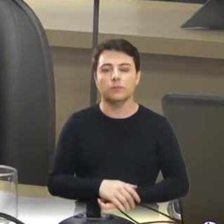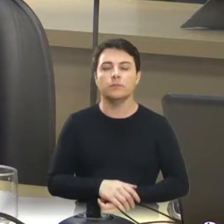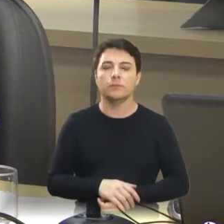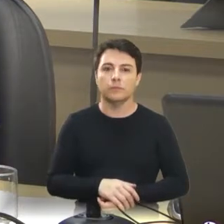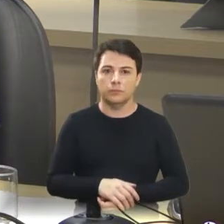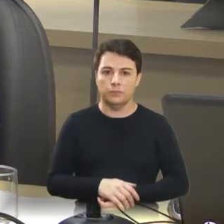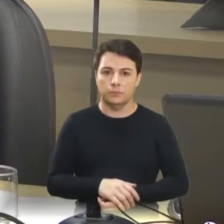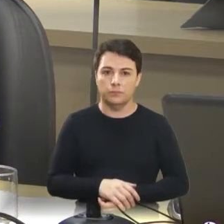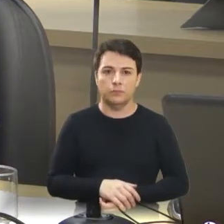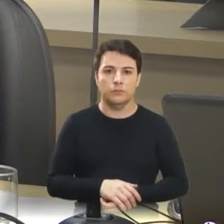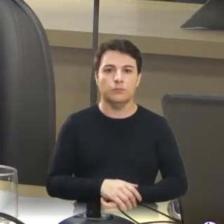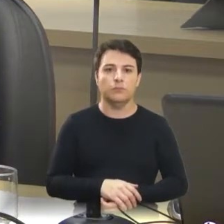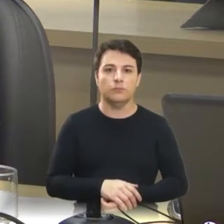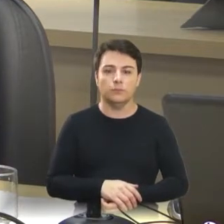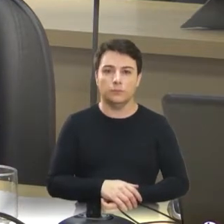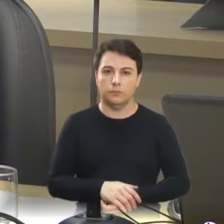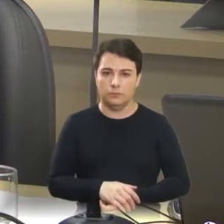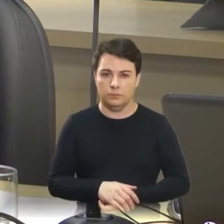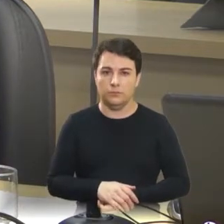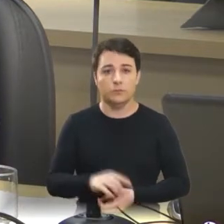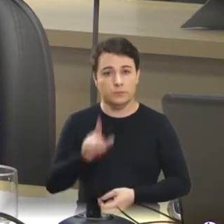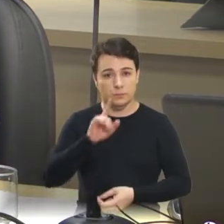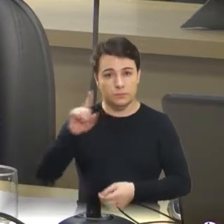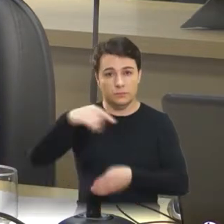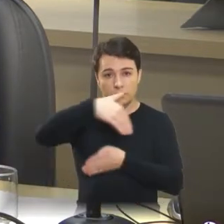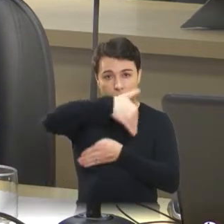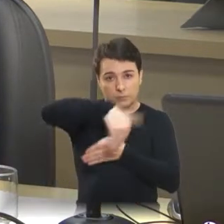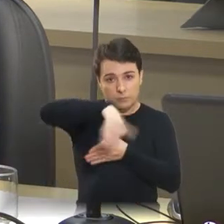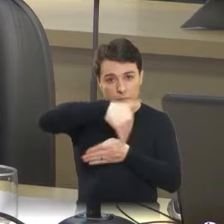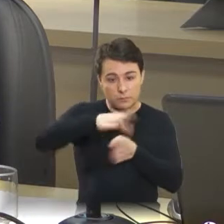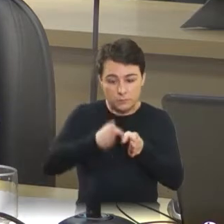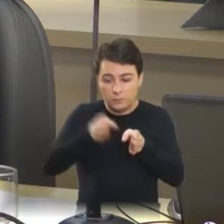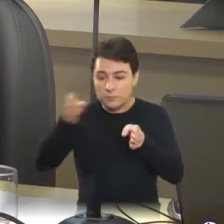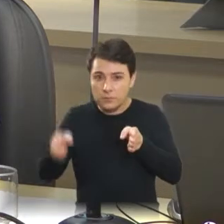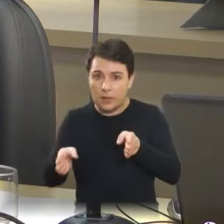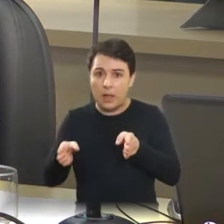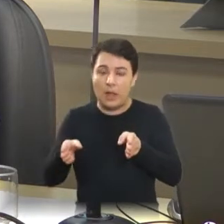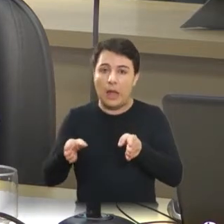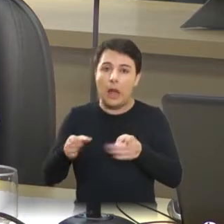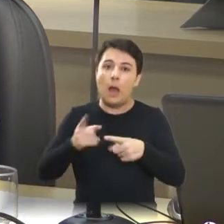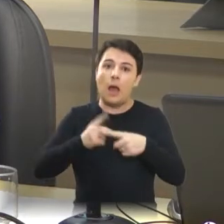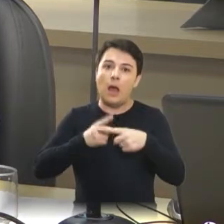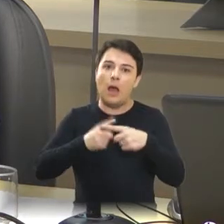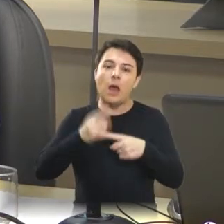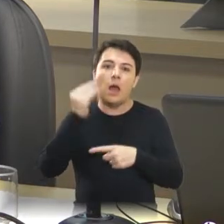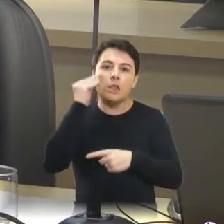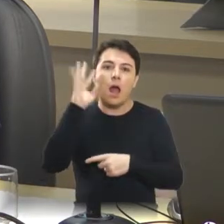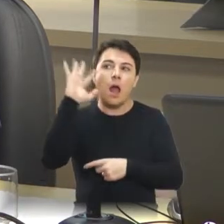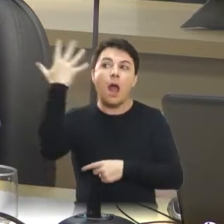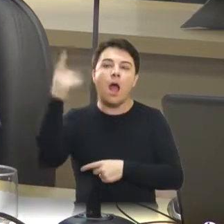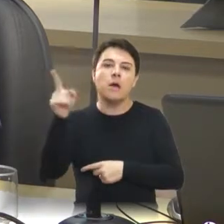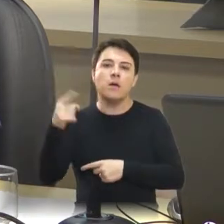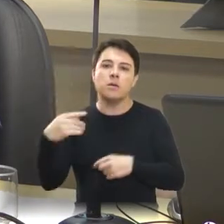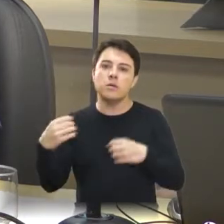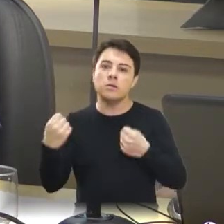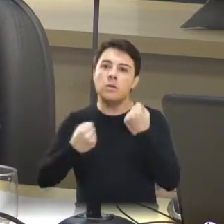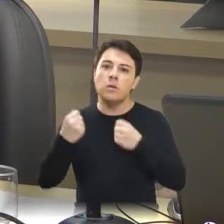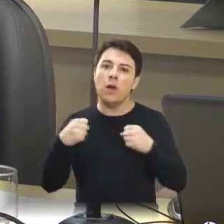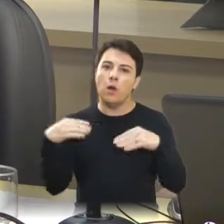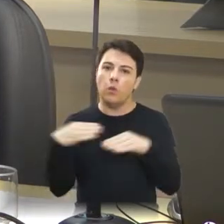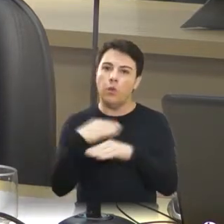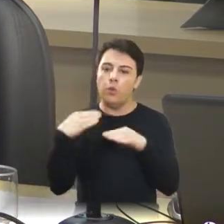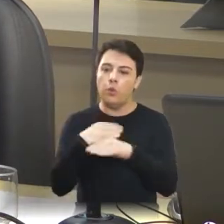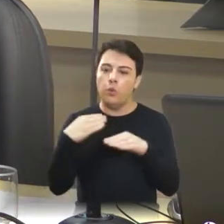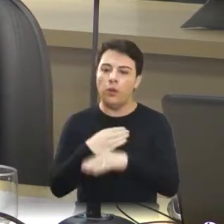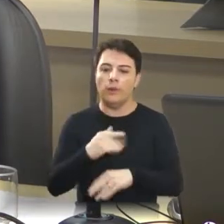principalmente quando se fala da duplicação para resolver um pouco do trânsito daquela região. E não só